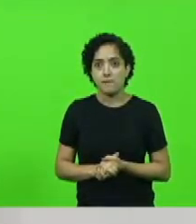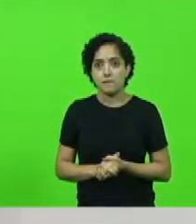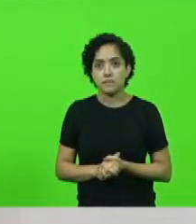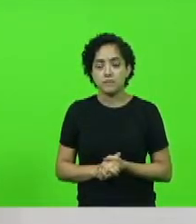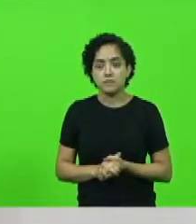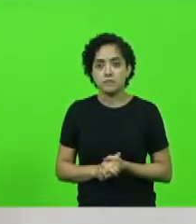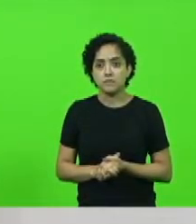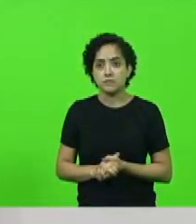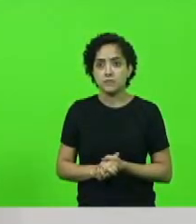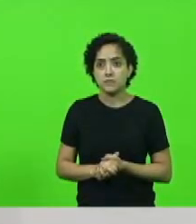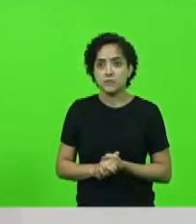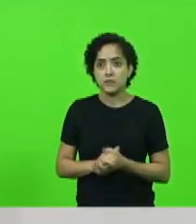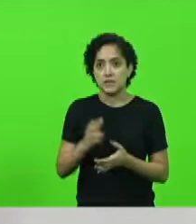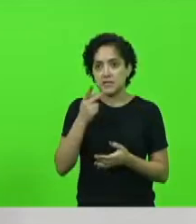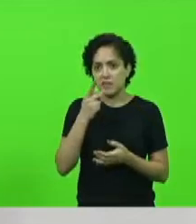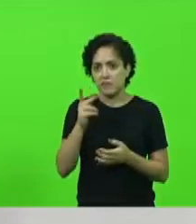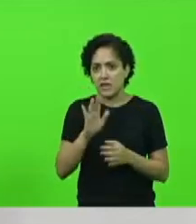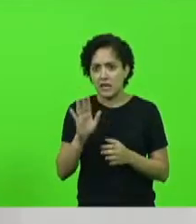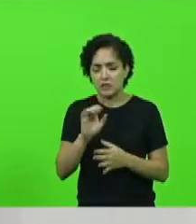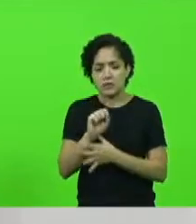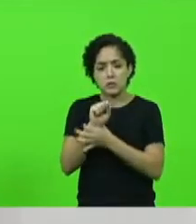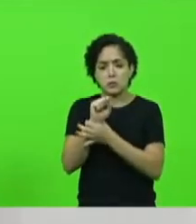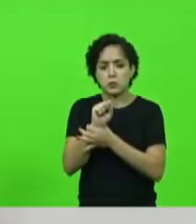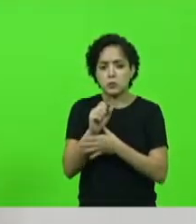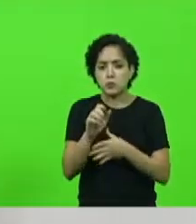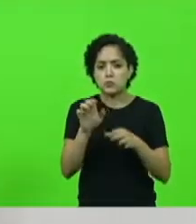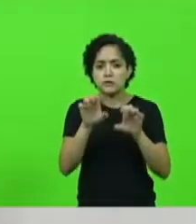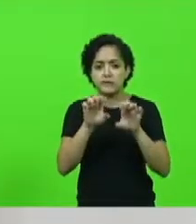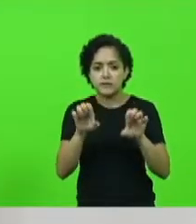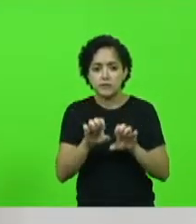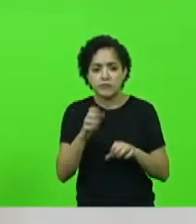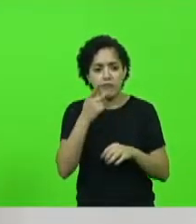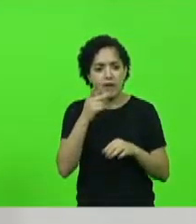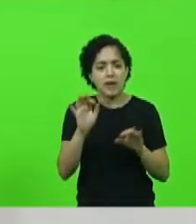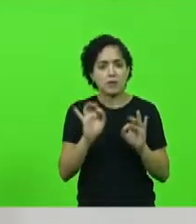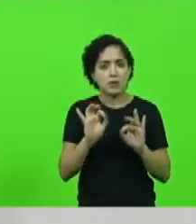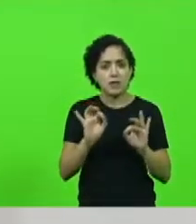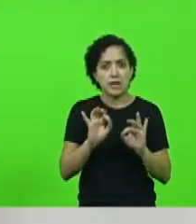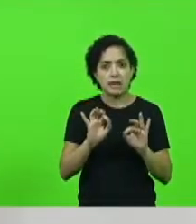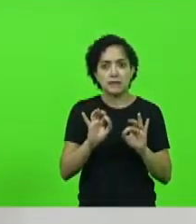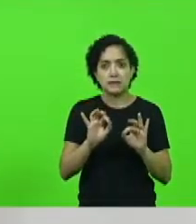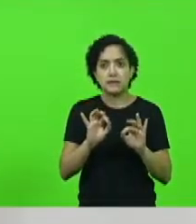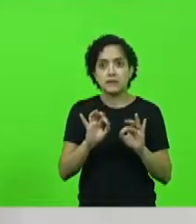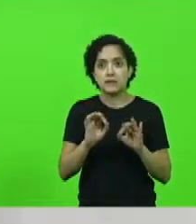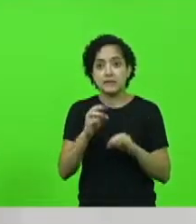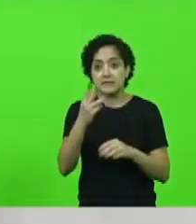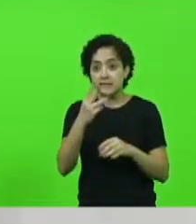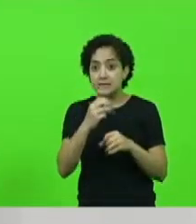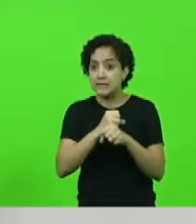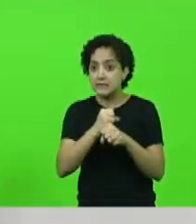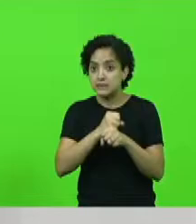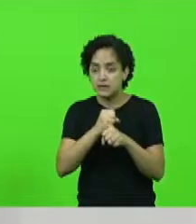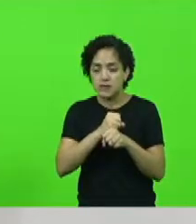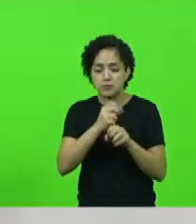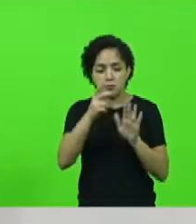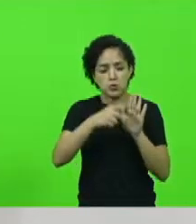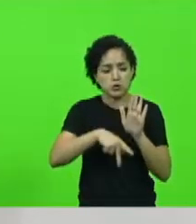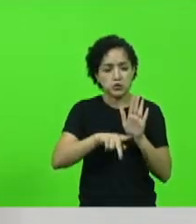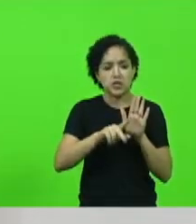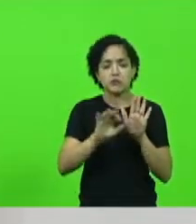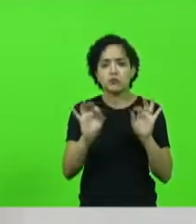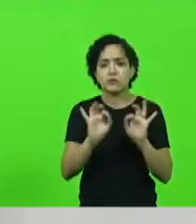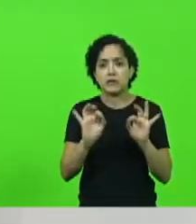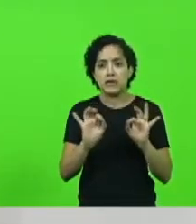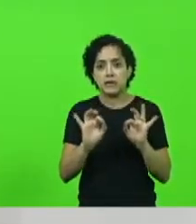Ninguém mais está falando mais sobre segurança, infraestrutura, essas coisas, que foi 3 anos sem projeto. Isso aqui nós somos testemunha disso. Não é à